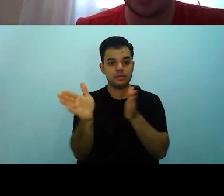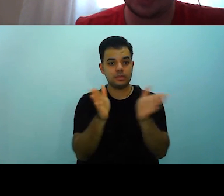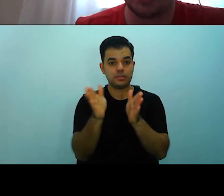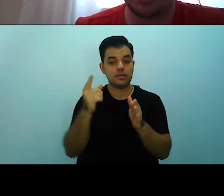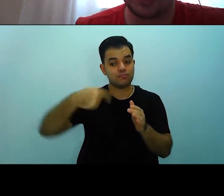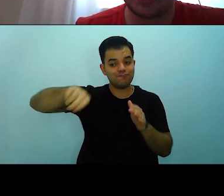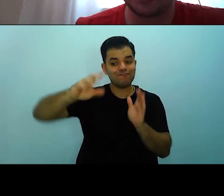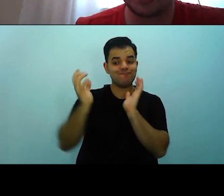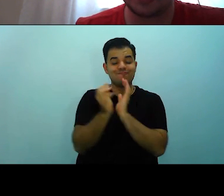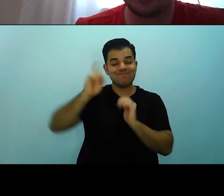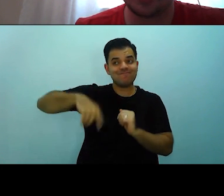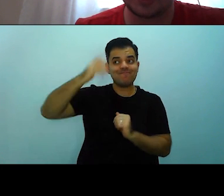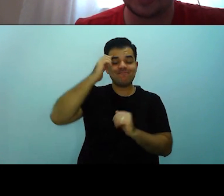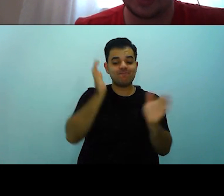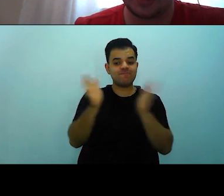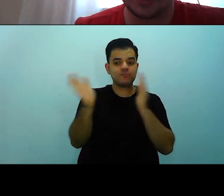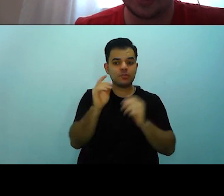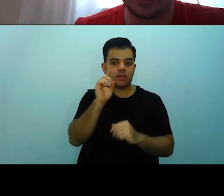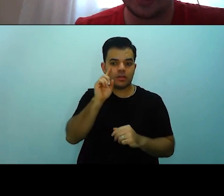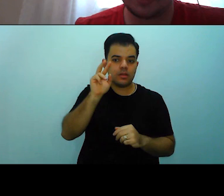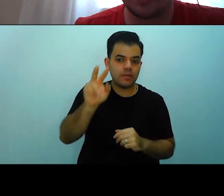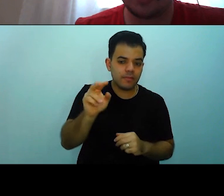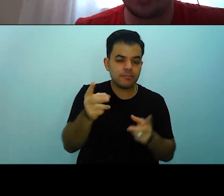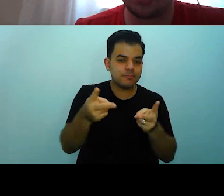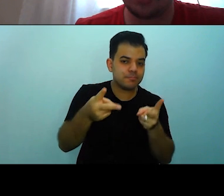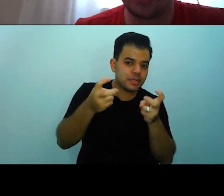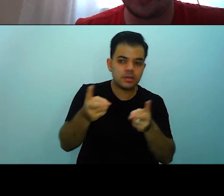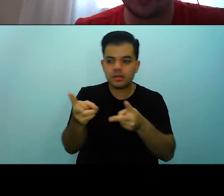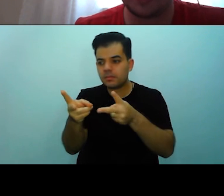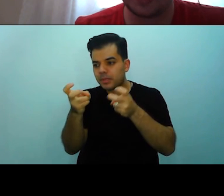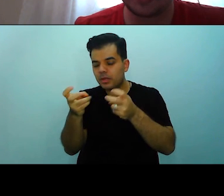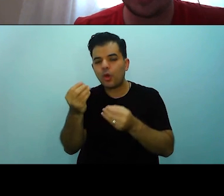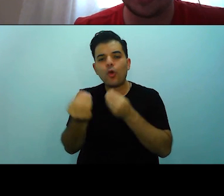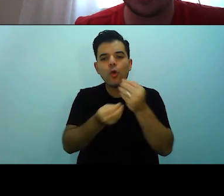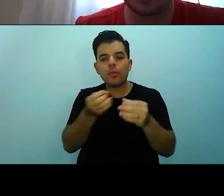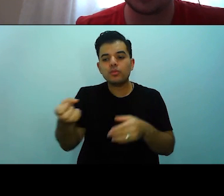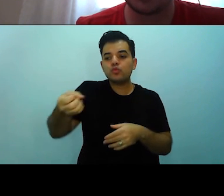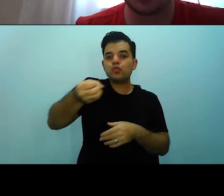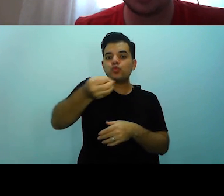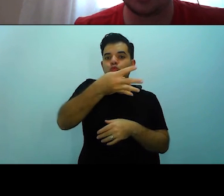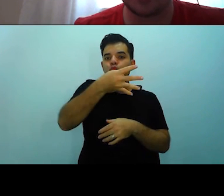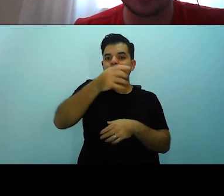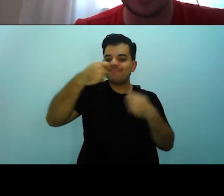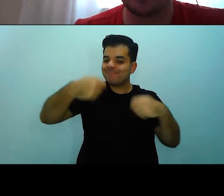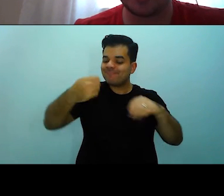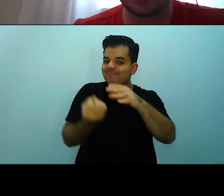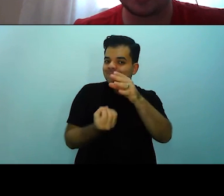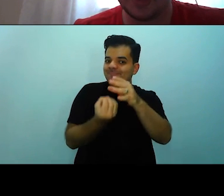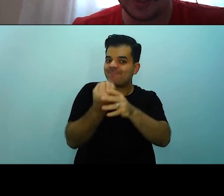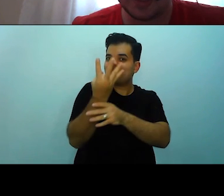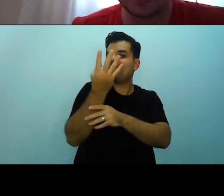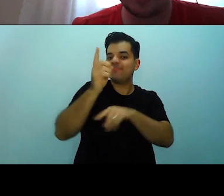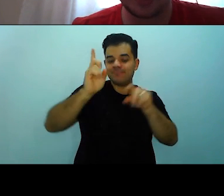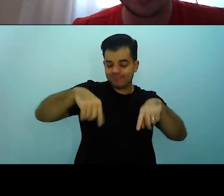começar a olhar esse campo, né? Como uma nova área também que tem que surgir e começar a